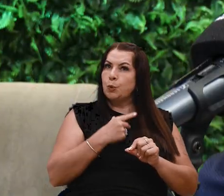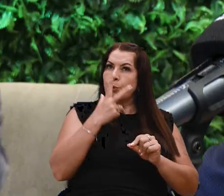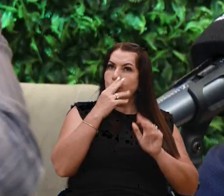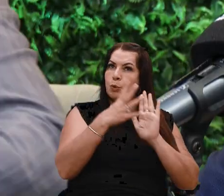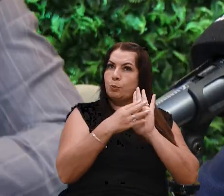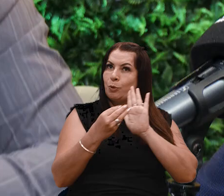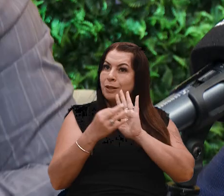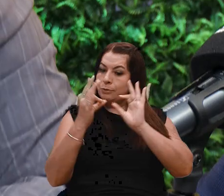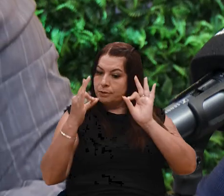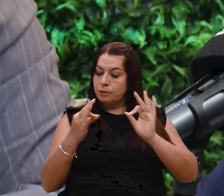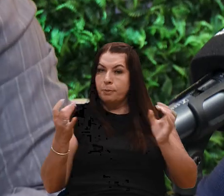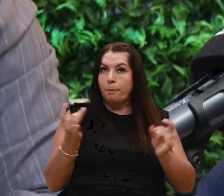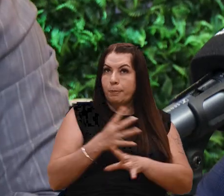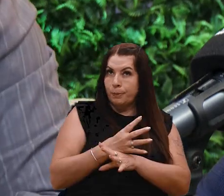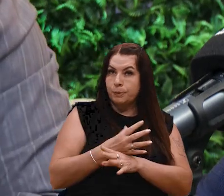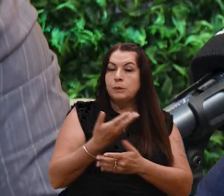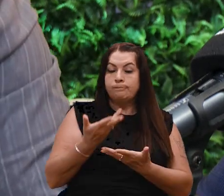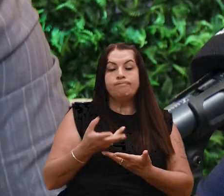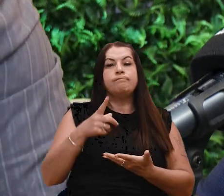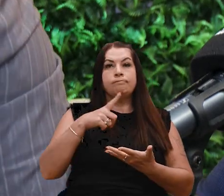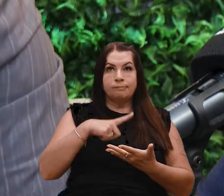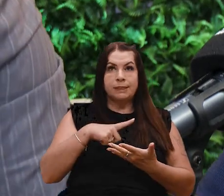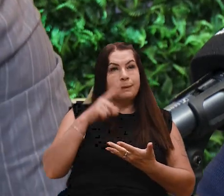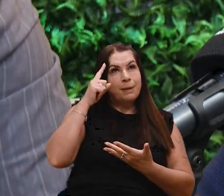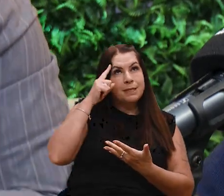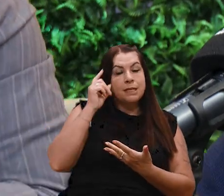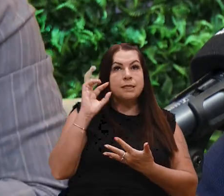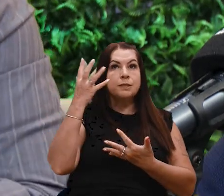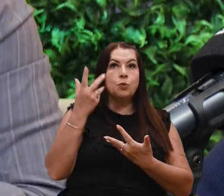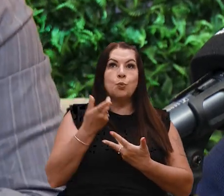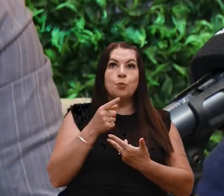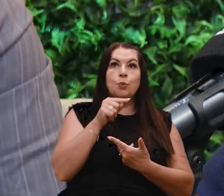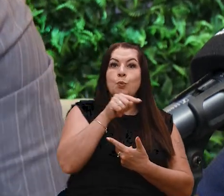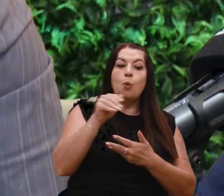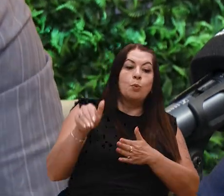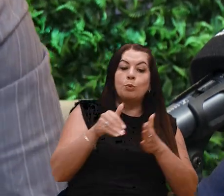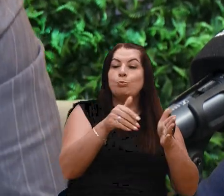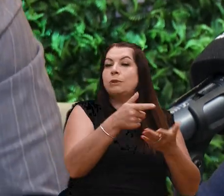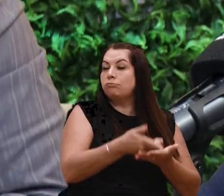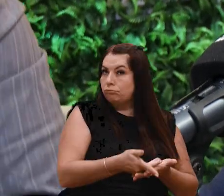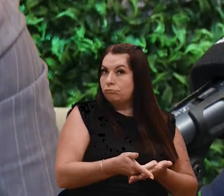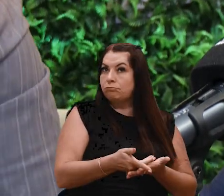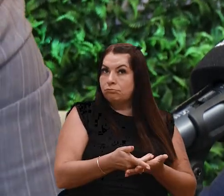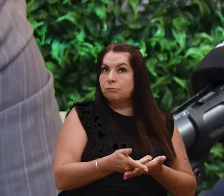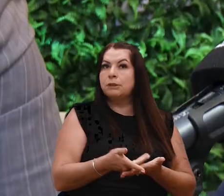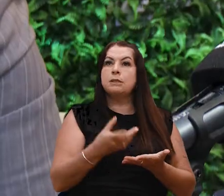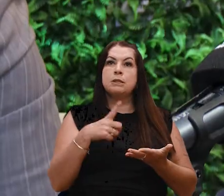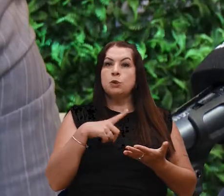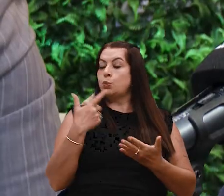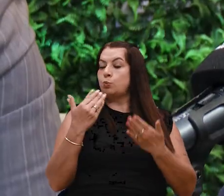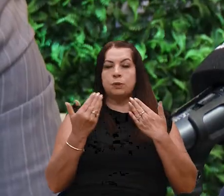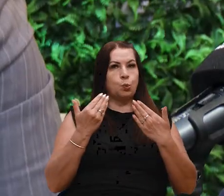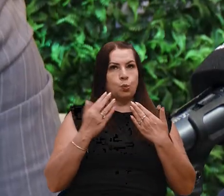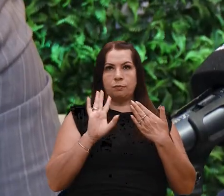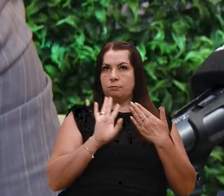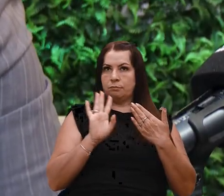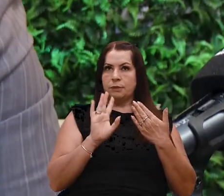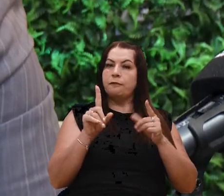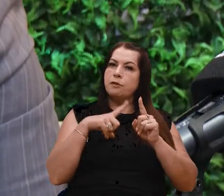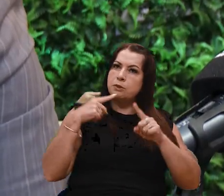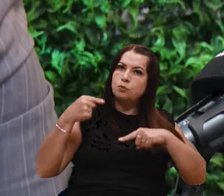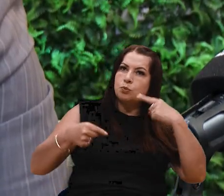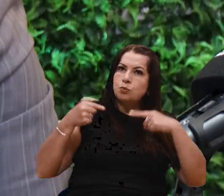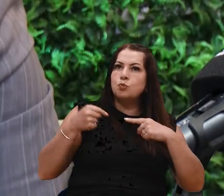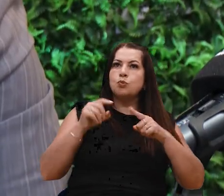pronta, né? Aí, evidentemente, que tem que se decidir para que caminho nós vamos ir. E isso, sem dúvida, vai ser discutido